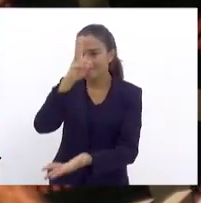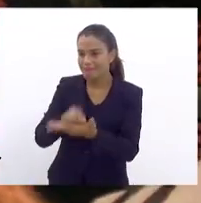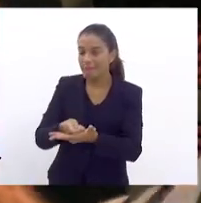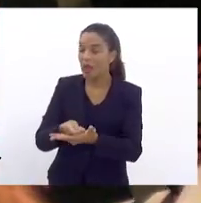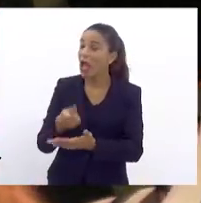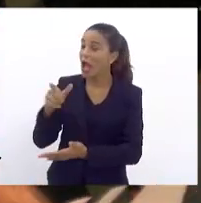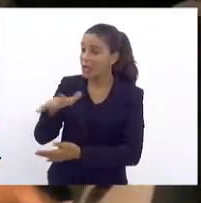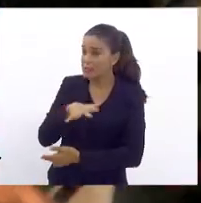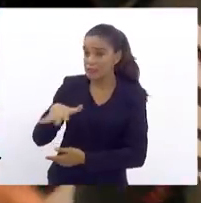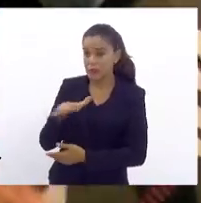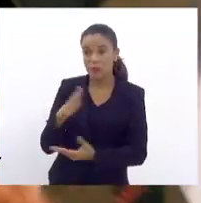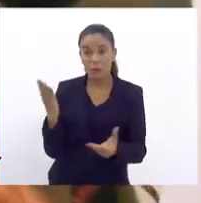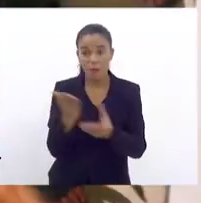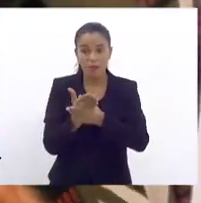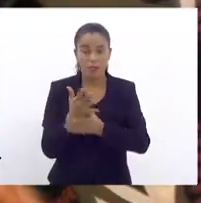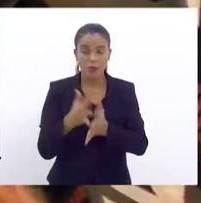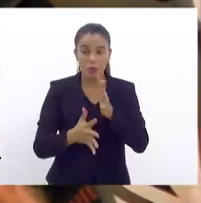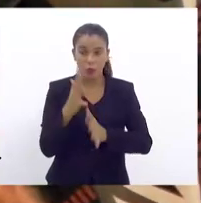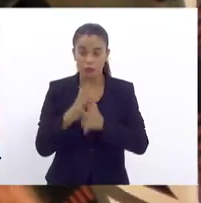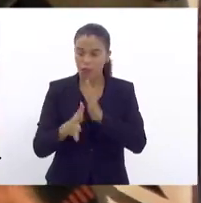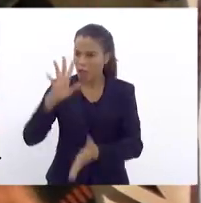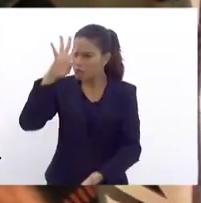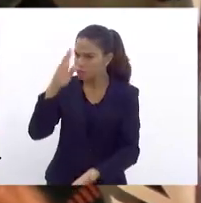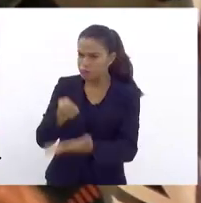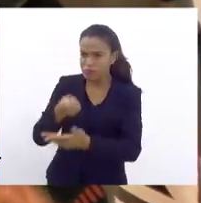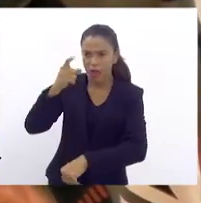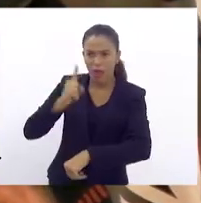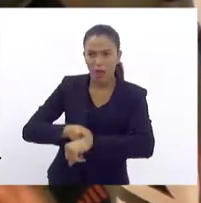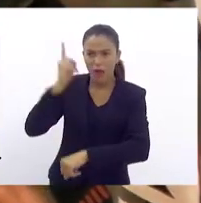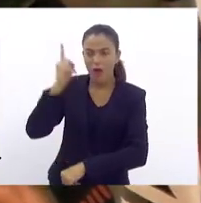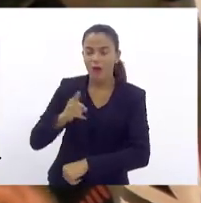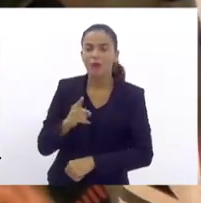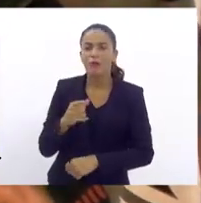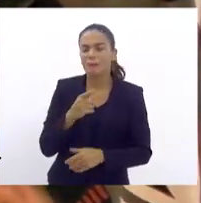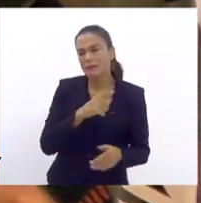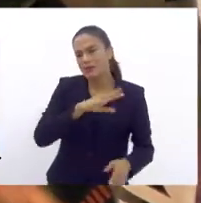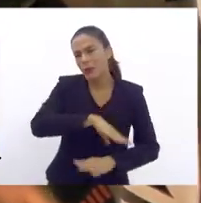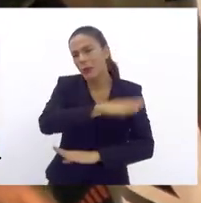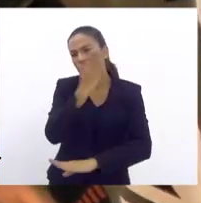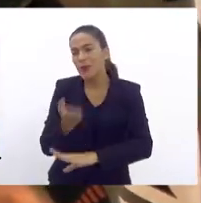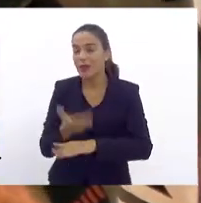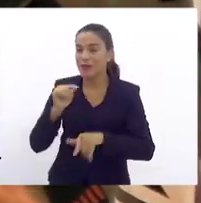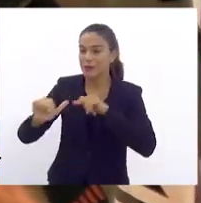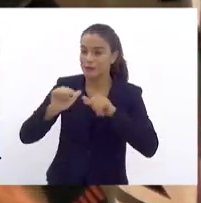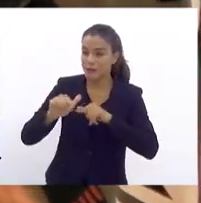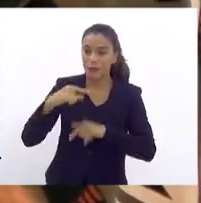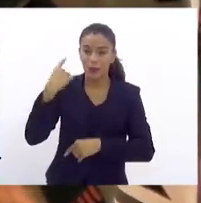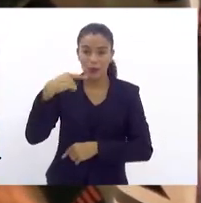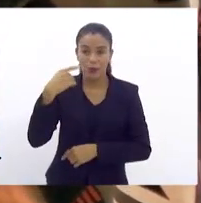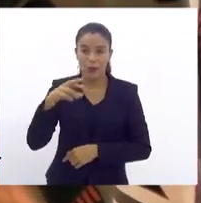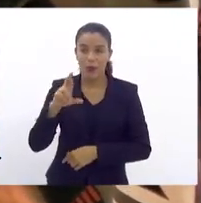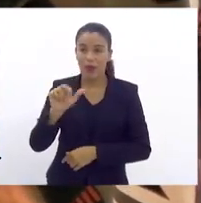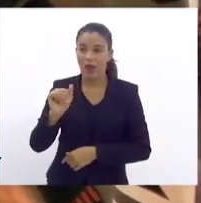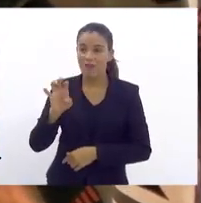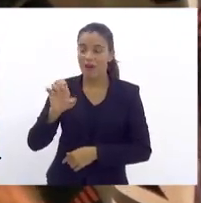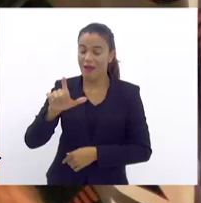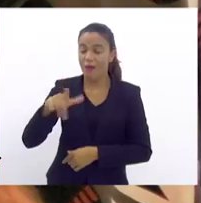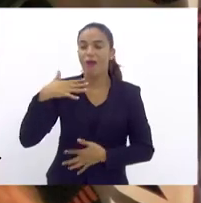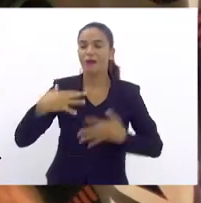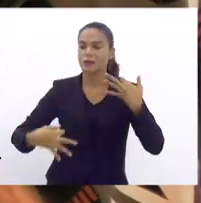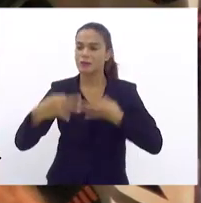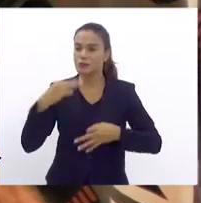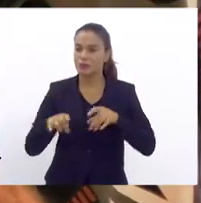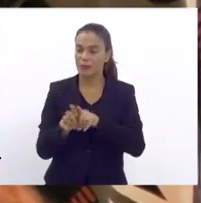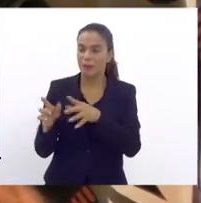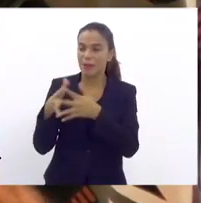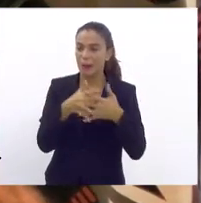assim complicado foram tomadas decisões na hora a gente passou lá o dia atendendo Dr Rafael também quer juízo hoje lá pela Comarca